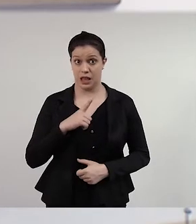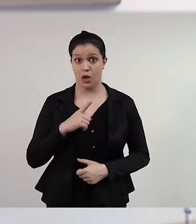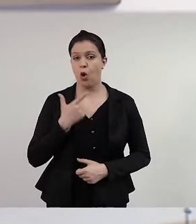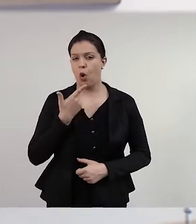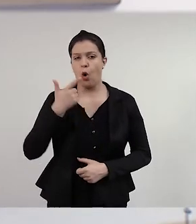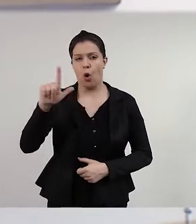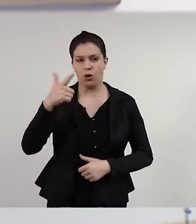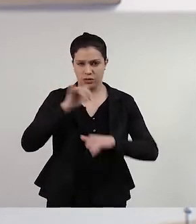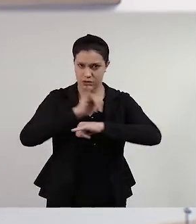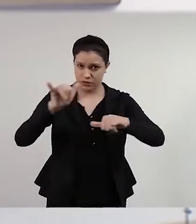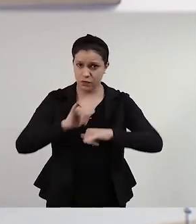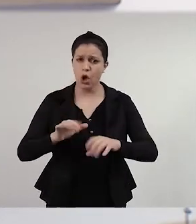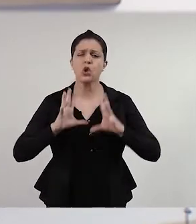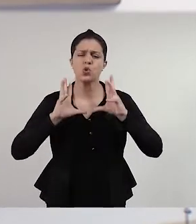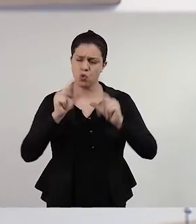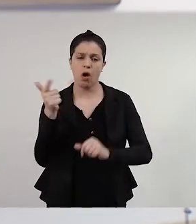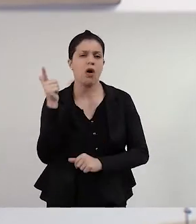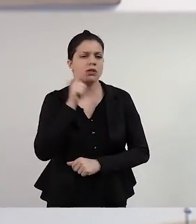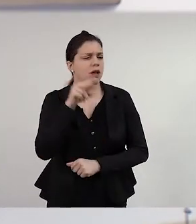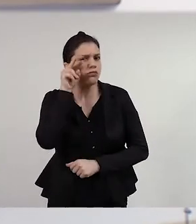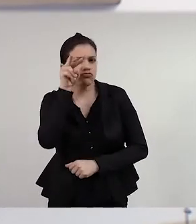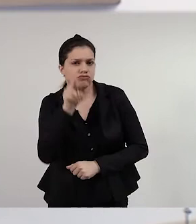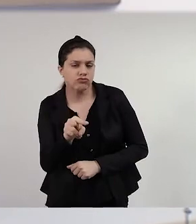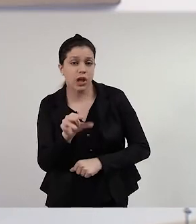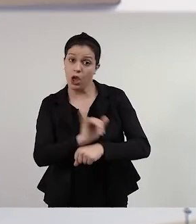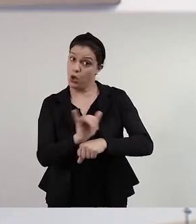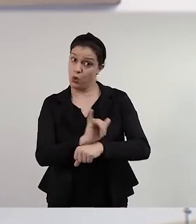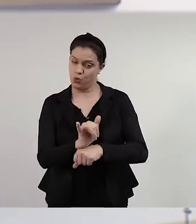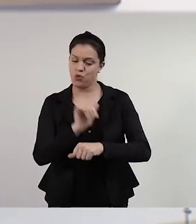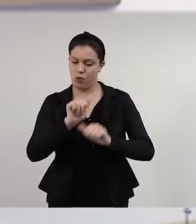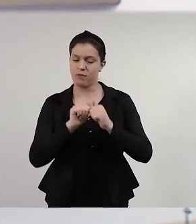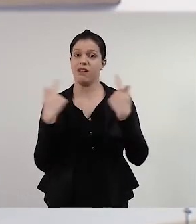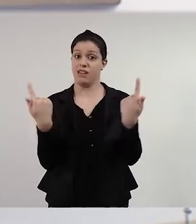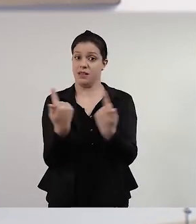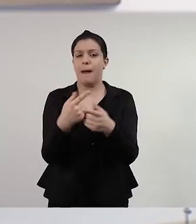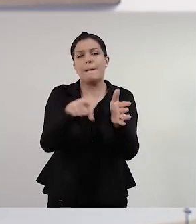Essas e outras reportagens você confere no YouTube da Casa de Leis.